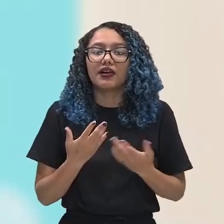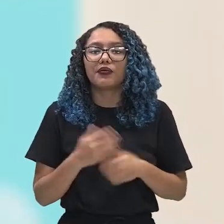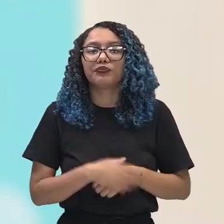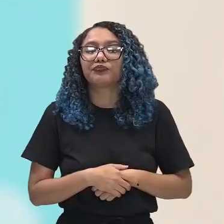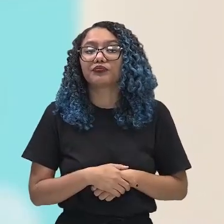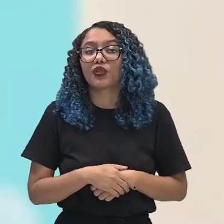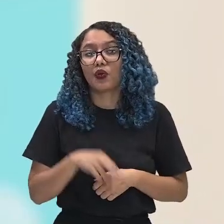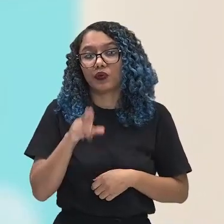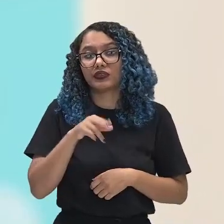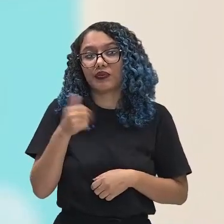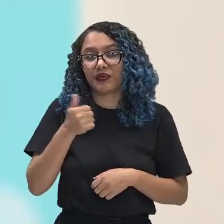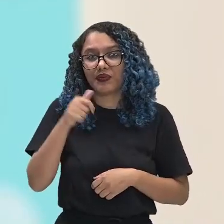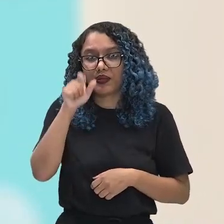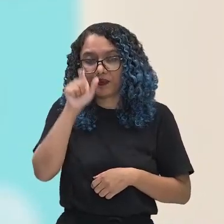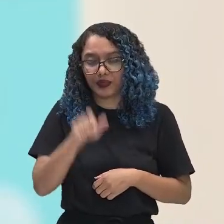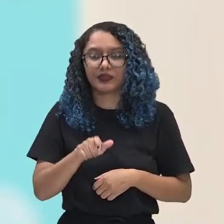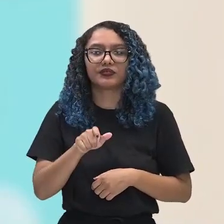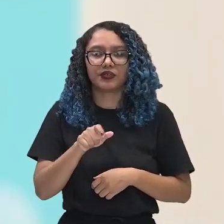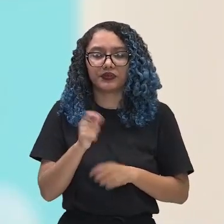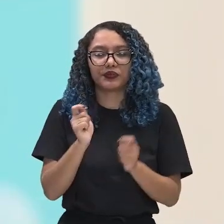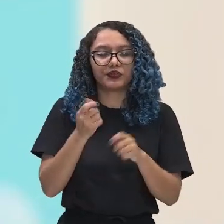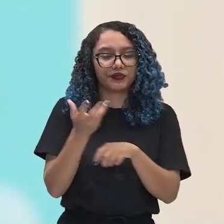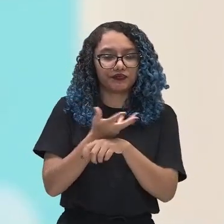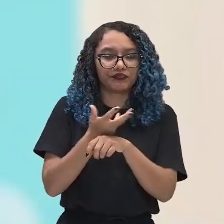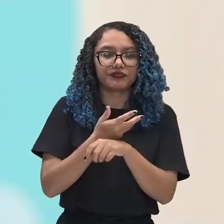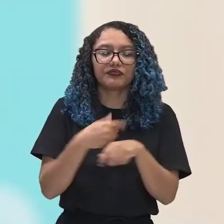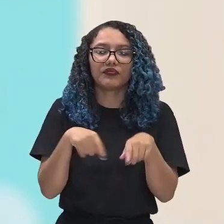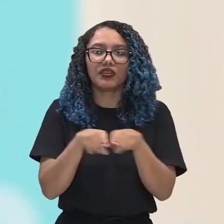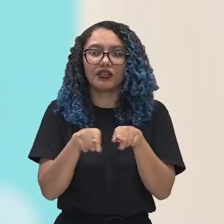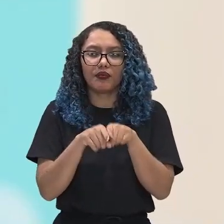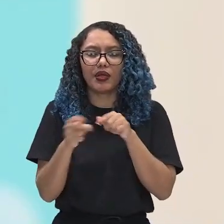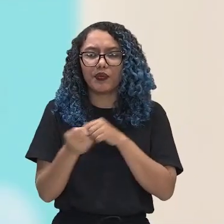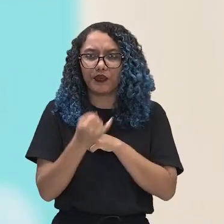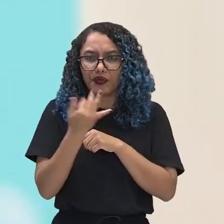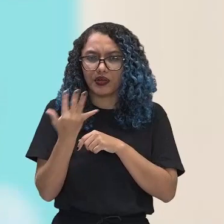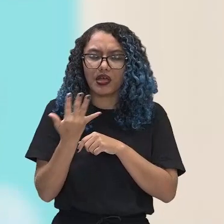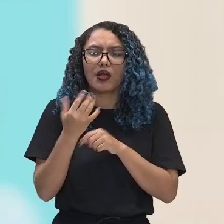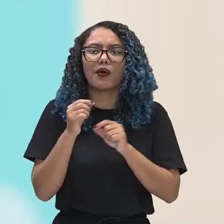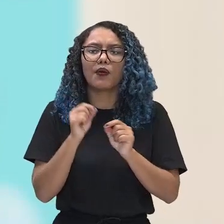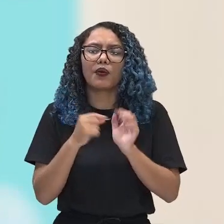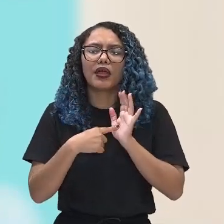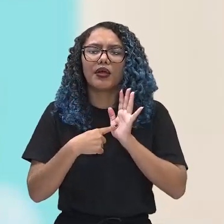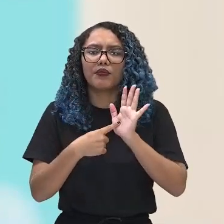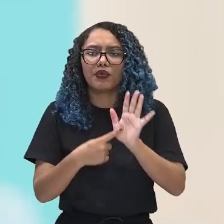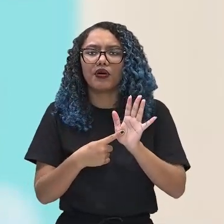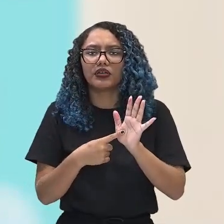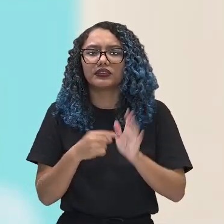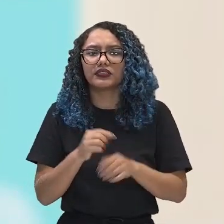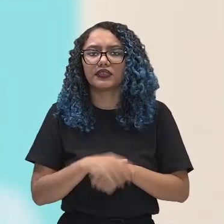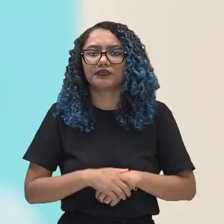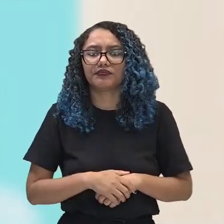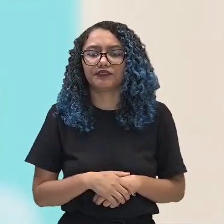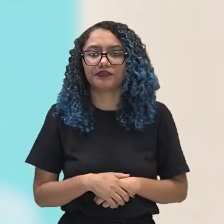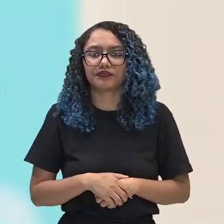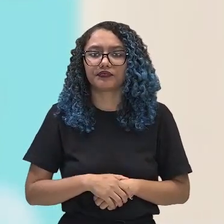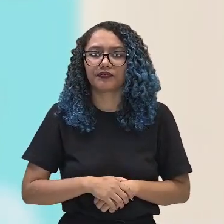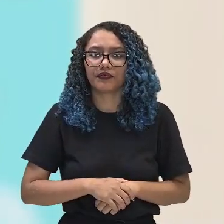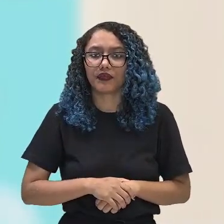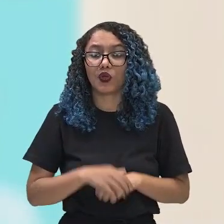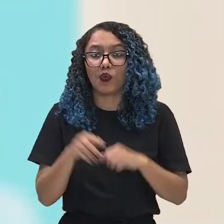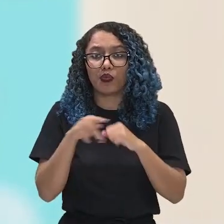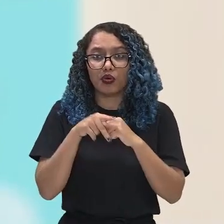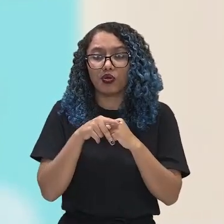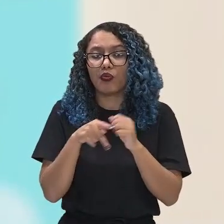pessoa. Claro que o plural nos mostrou aí que é o pronome de primeira pessoa do plural, mas se eu